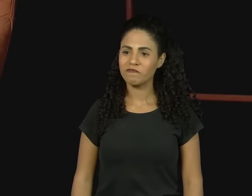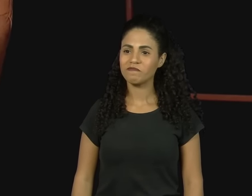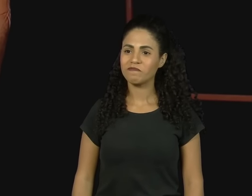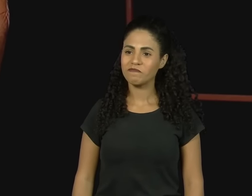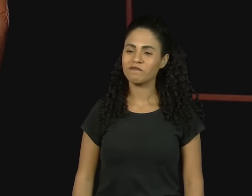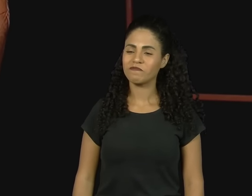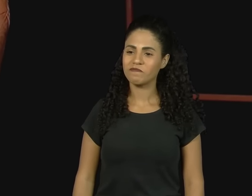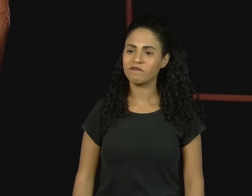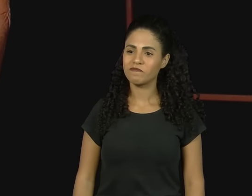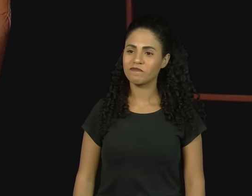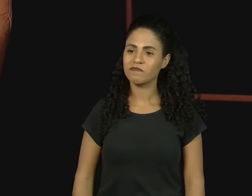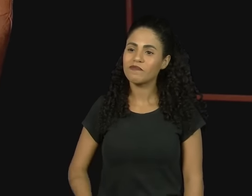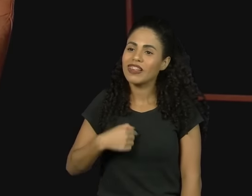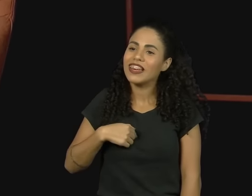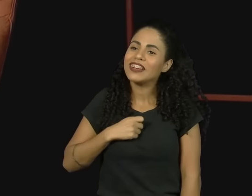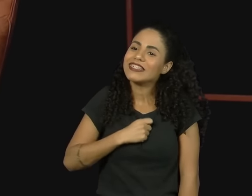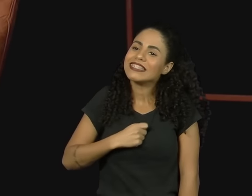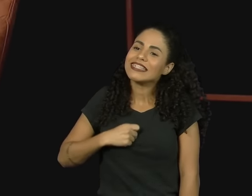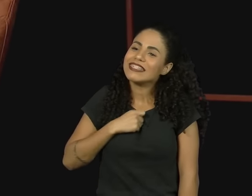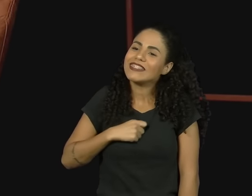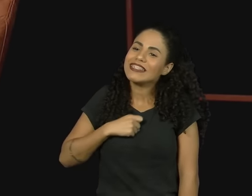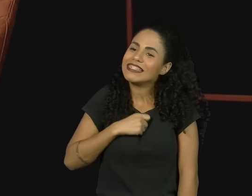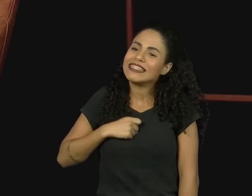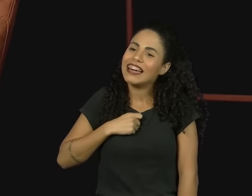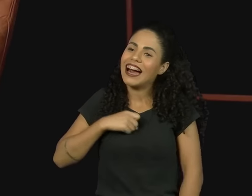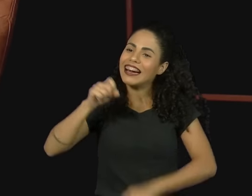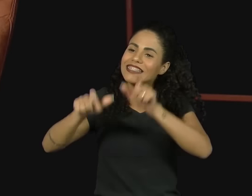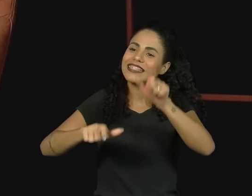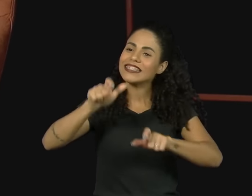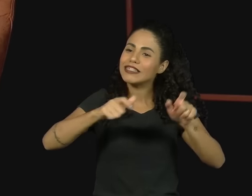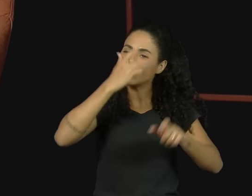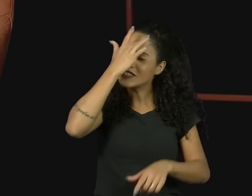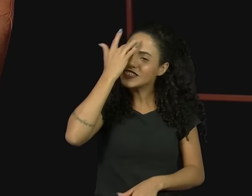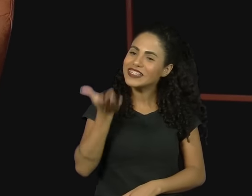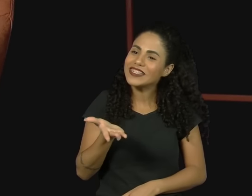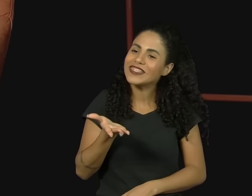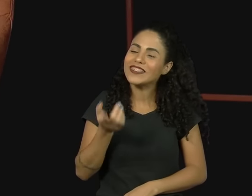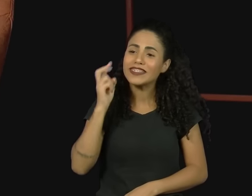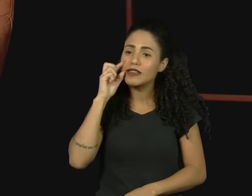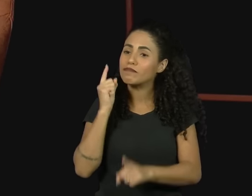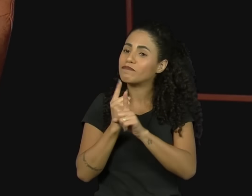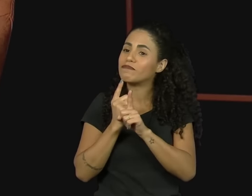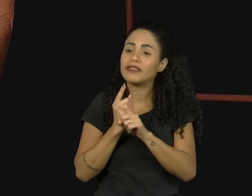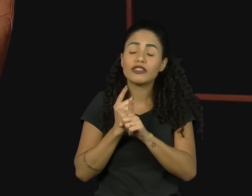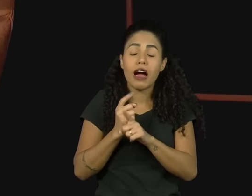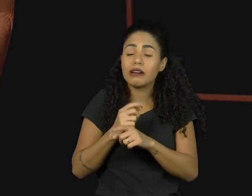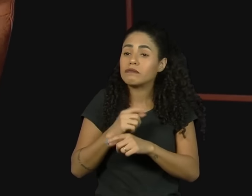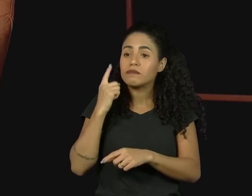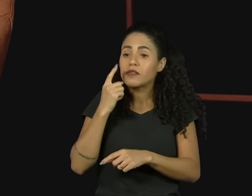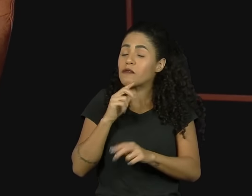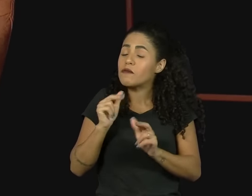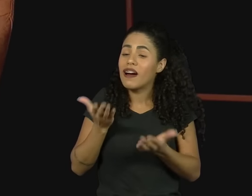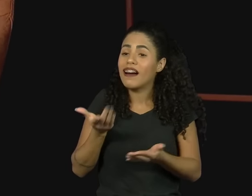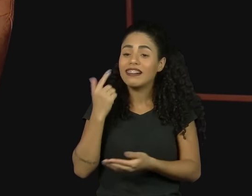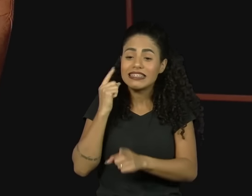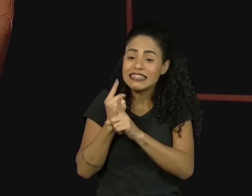Sabe o que é? Eu estou com saudade de toda essa gente que, no fim, a gente não se encontra mais. São Paulo cresceu